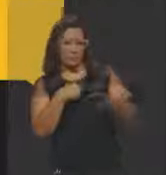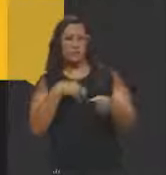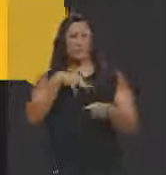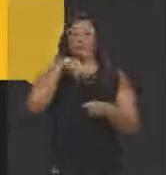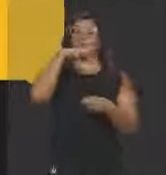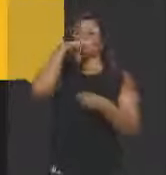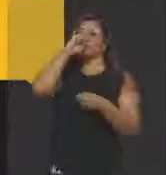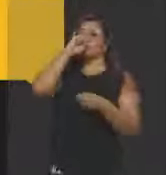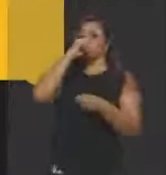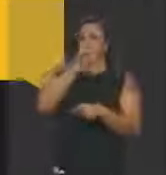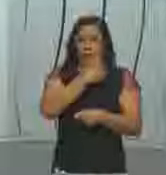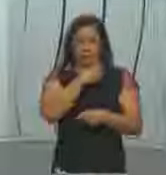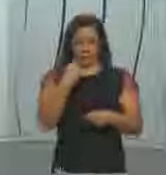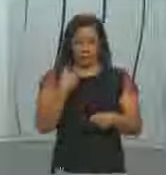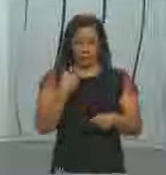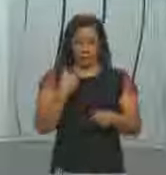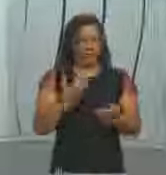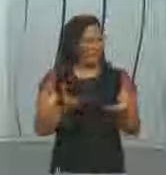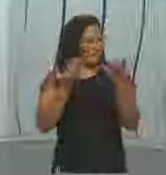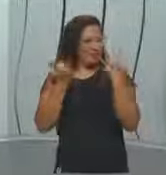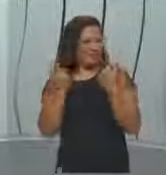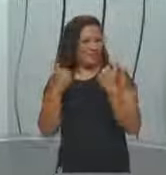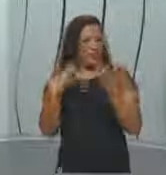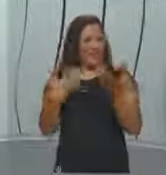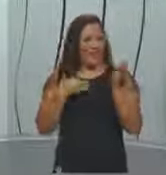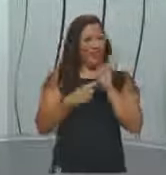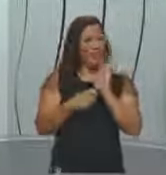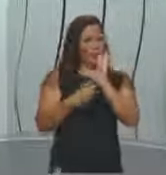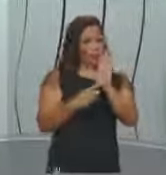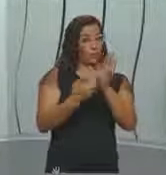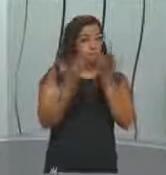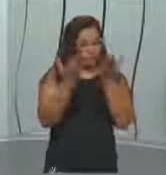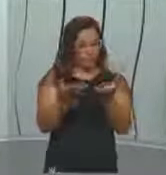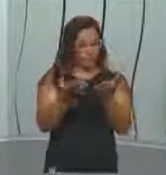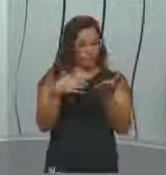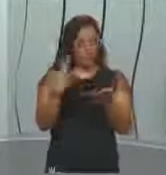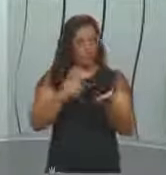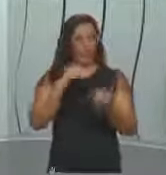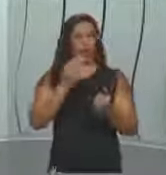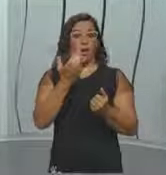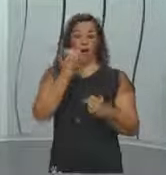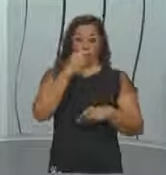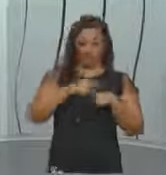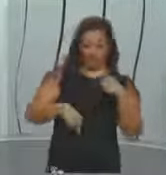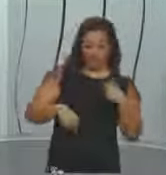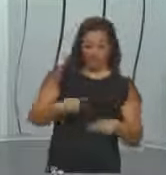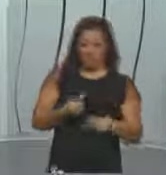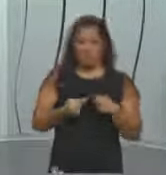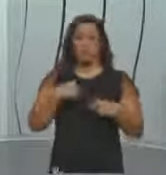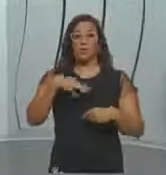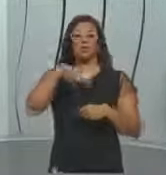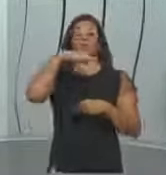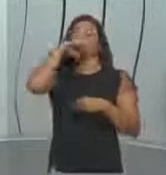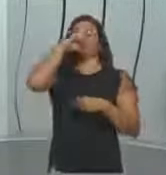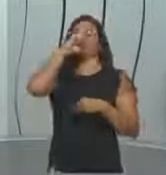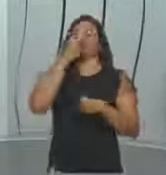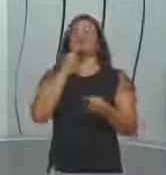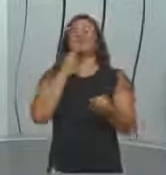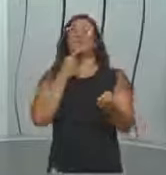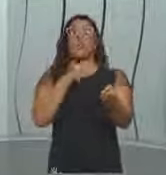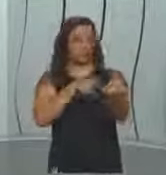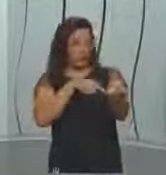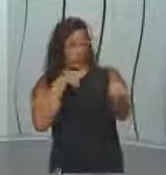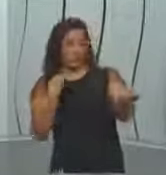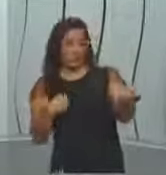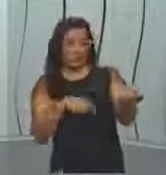circulatório? Vamos lá? Quero mostrar para você hoje, nós vamos retomar aí o sistema digestório, o respiratório e o circulatório